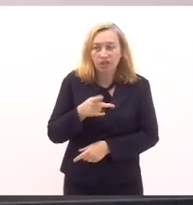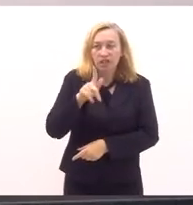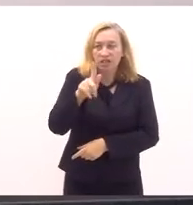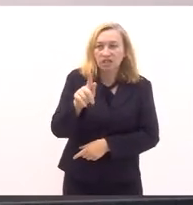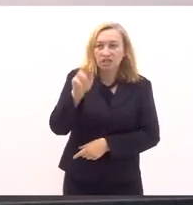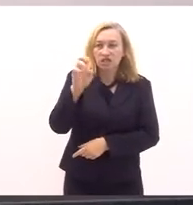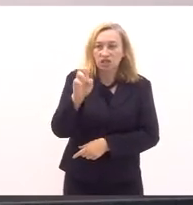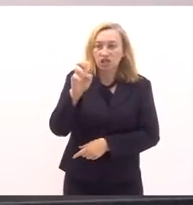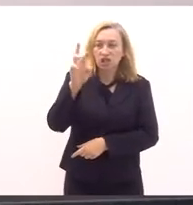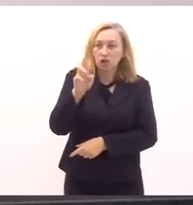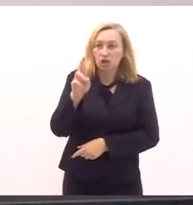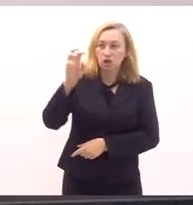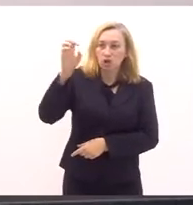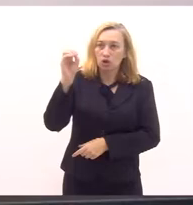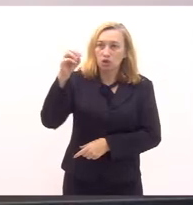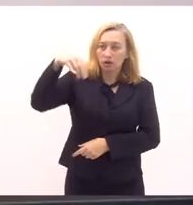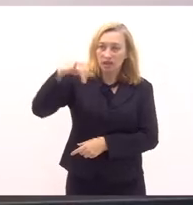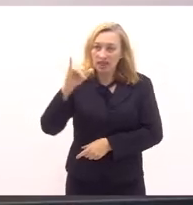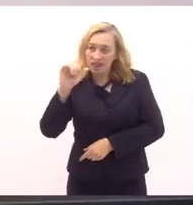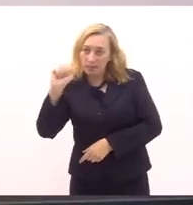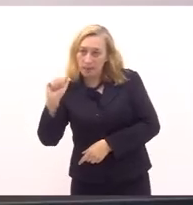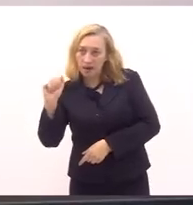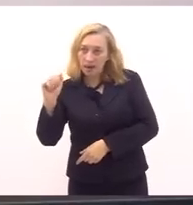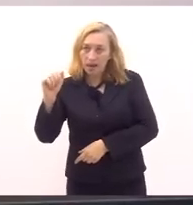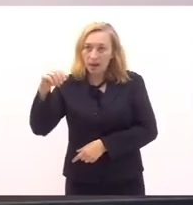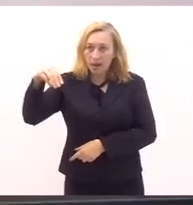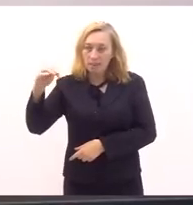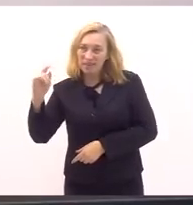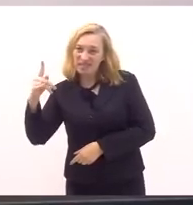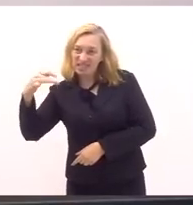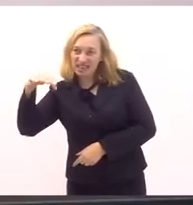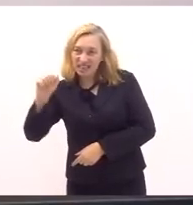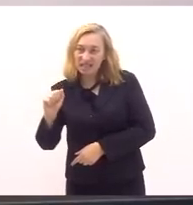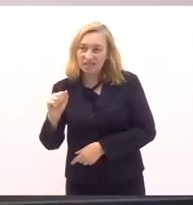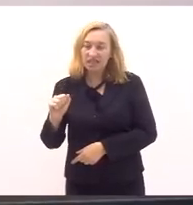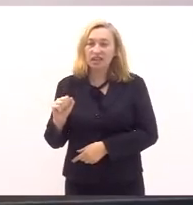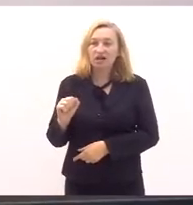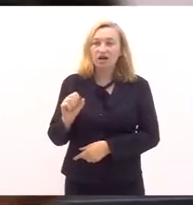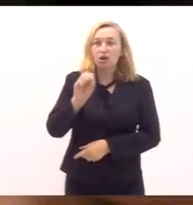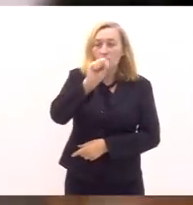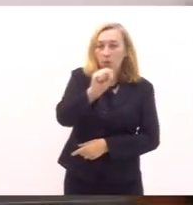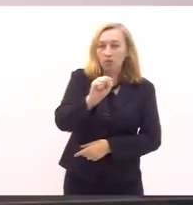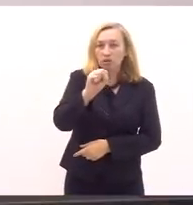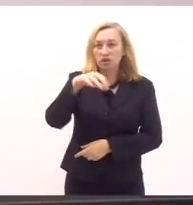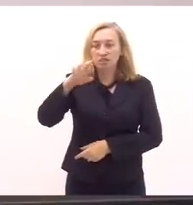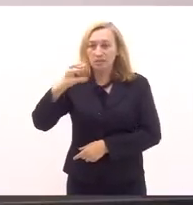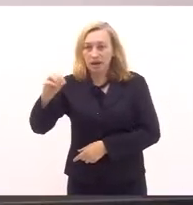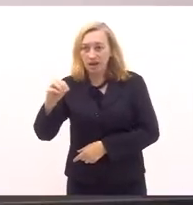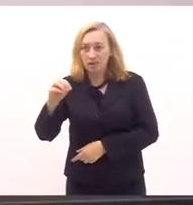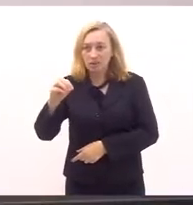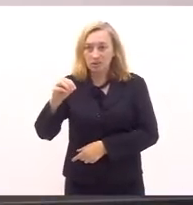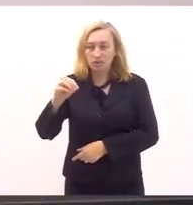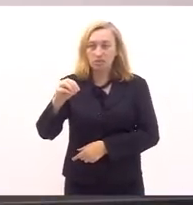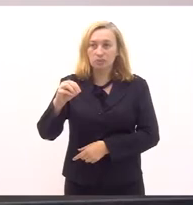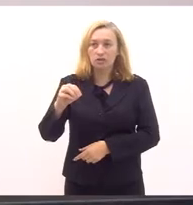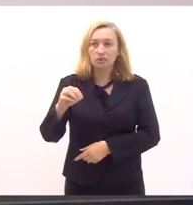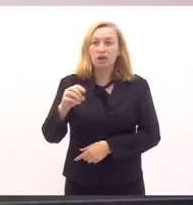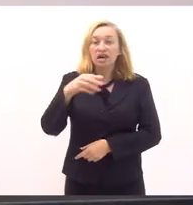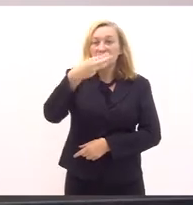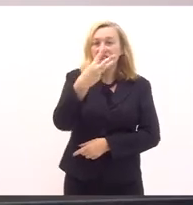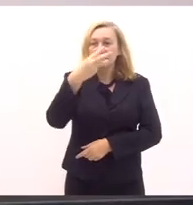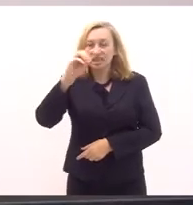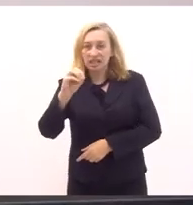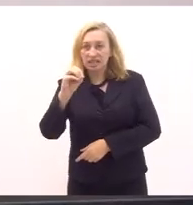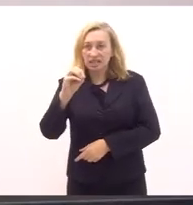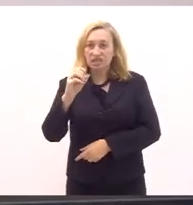Jerônima Mesquita. 8 de março é o Dia Internacional, mas nós temos o 30 de abril, que é o Dia Nacional da Mulher, que